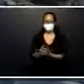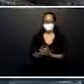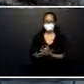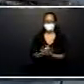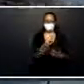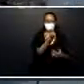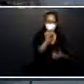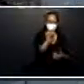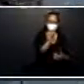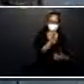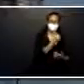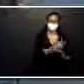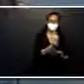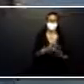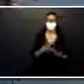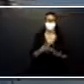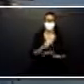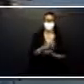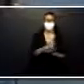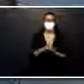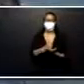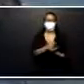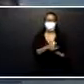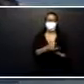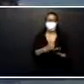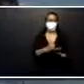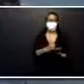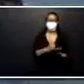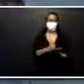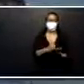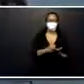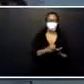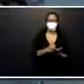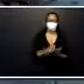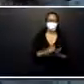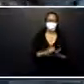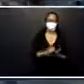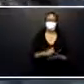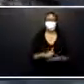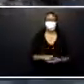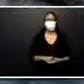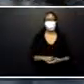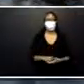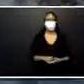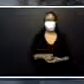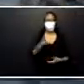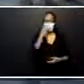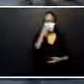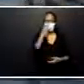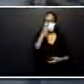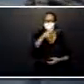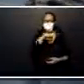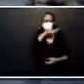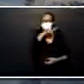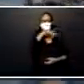e remédios. Olha, comportamento ambíguo, a animalidade,